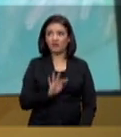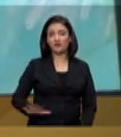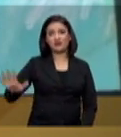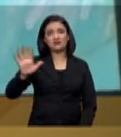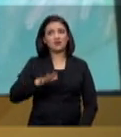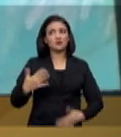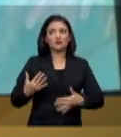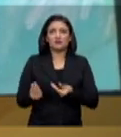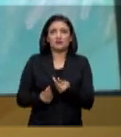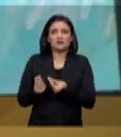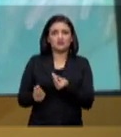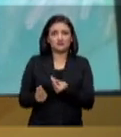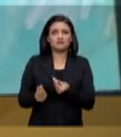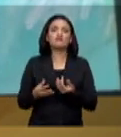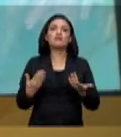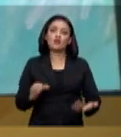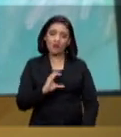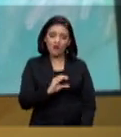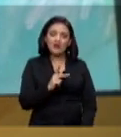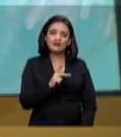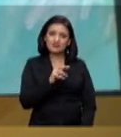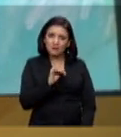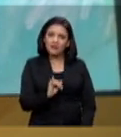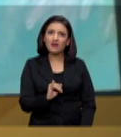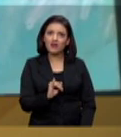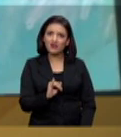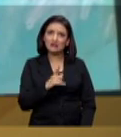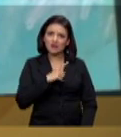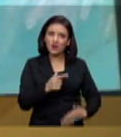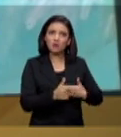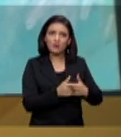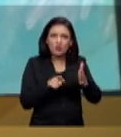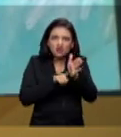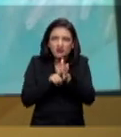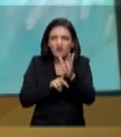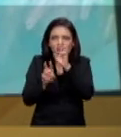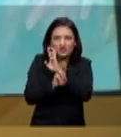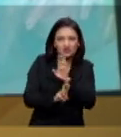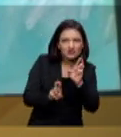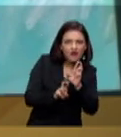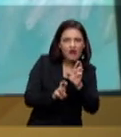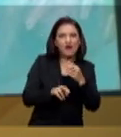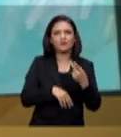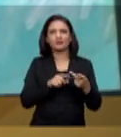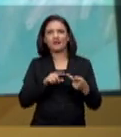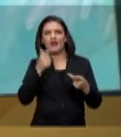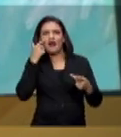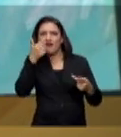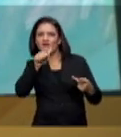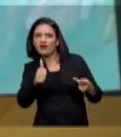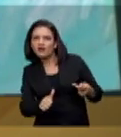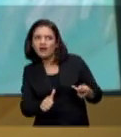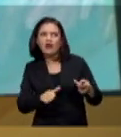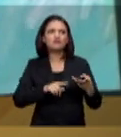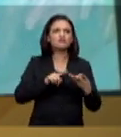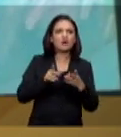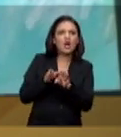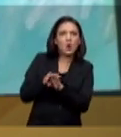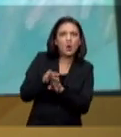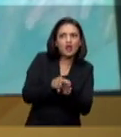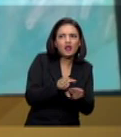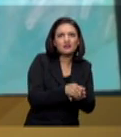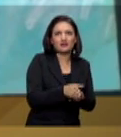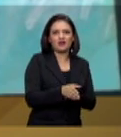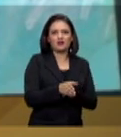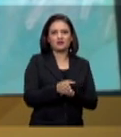função, de poder investigar, avaliar e também orientar. Não é apenas